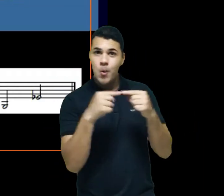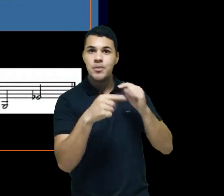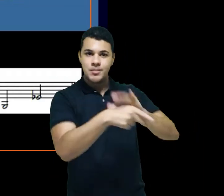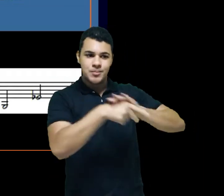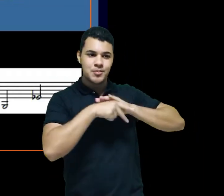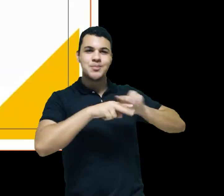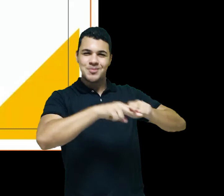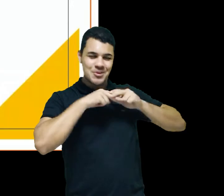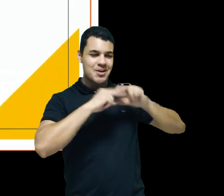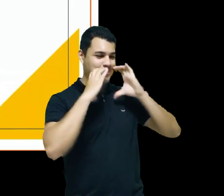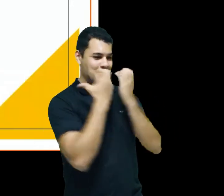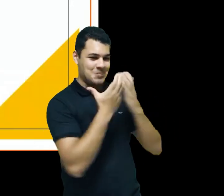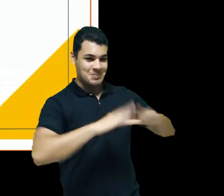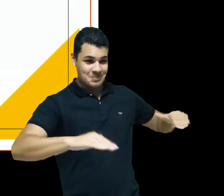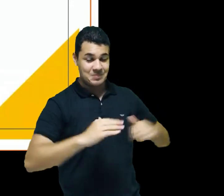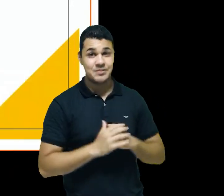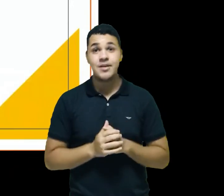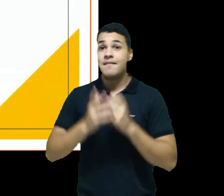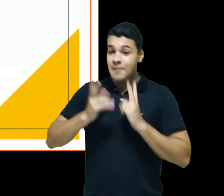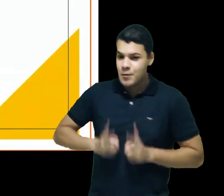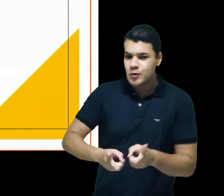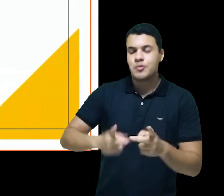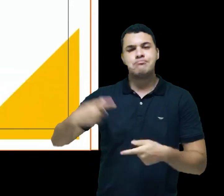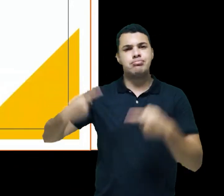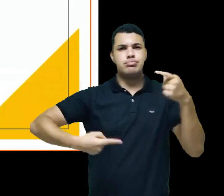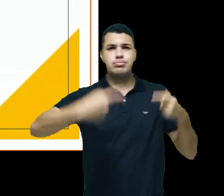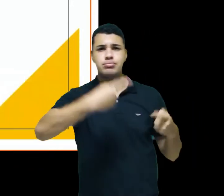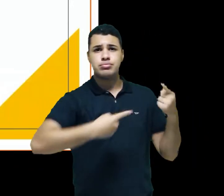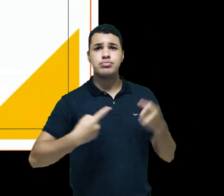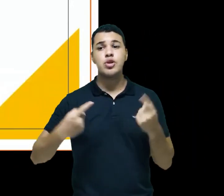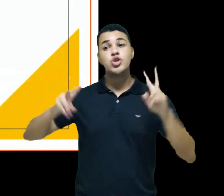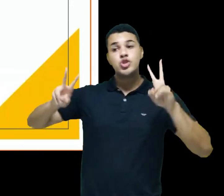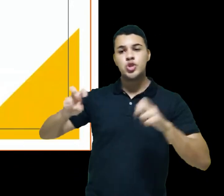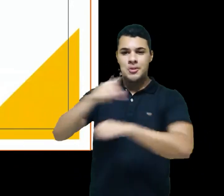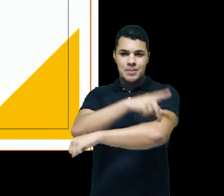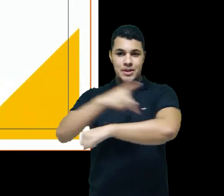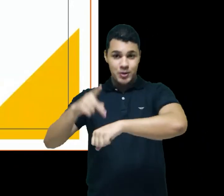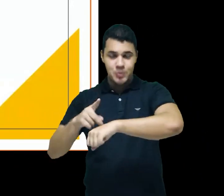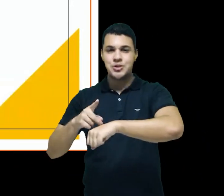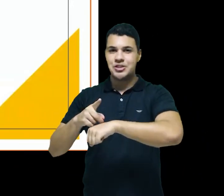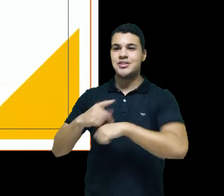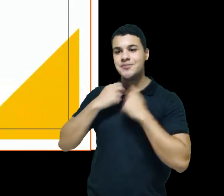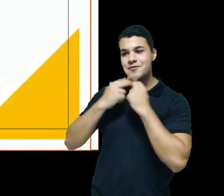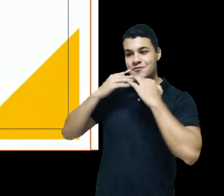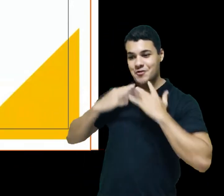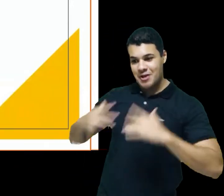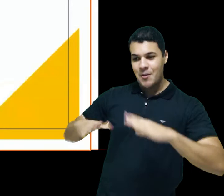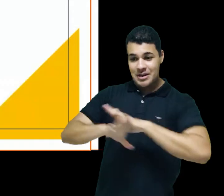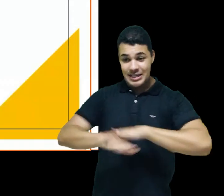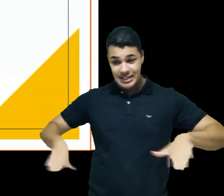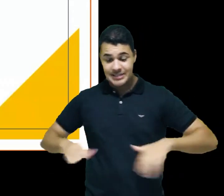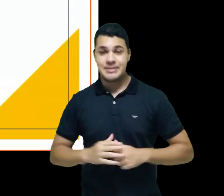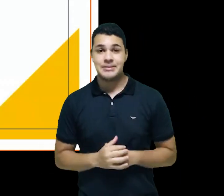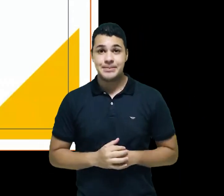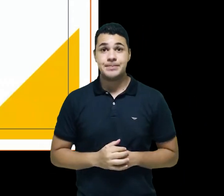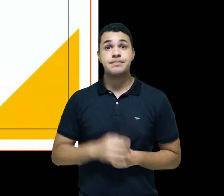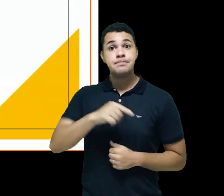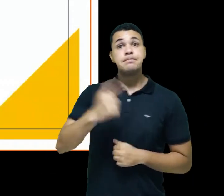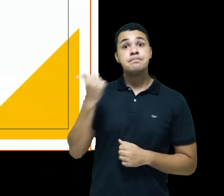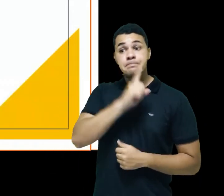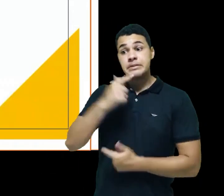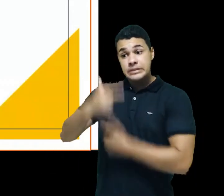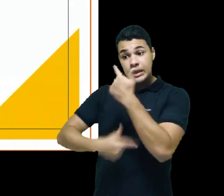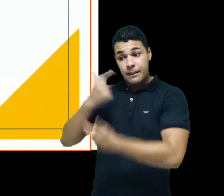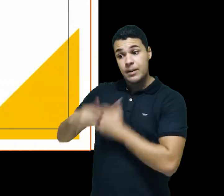nestes parâmetros. Vamos continuar a discussão sobre a pedagogia vocal infantil. Para trabalhar